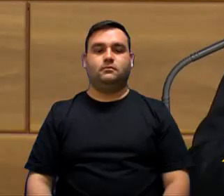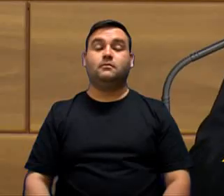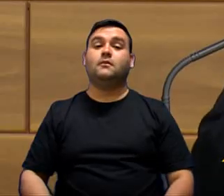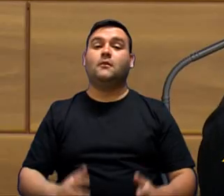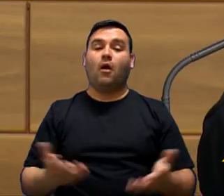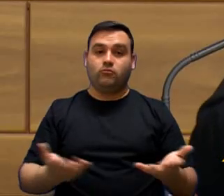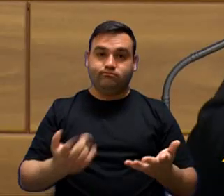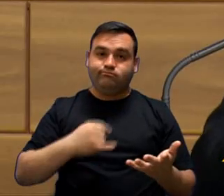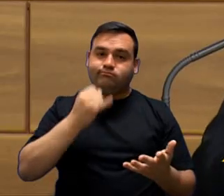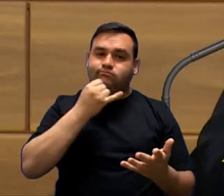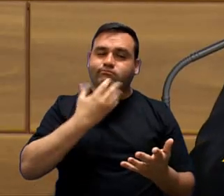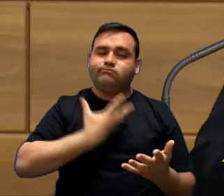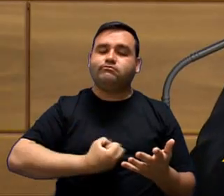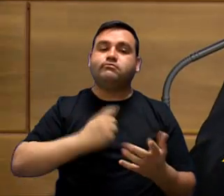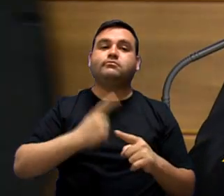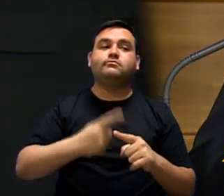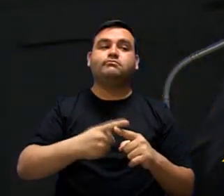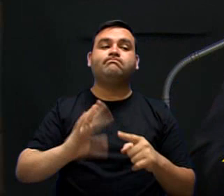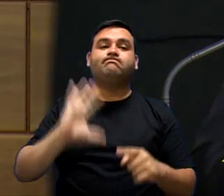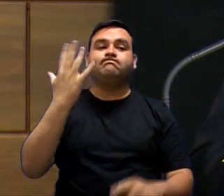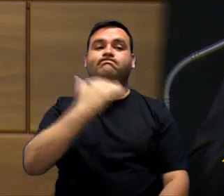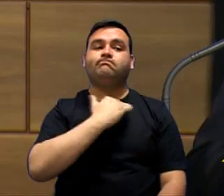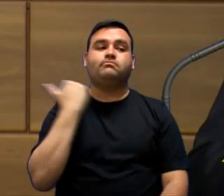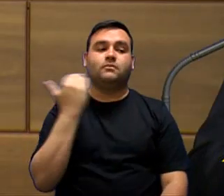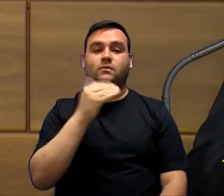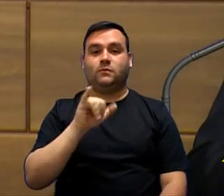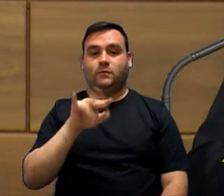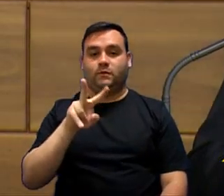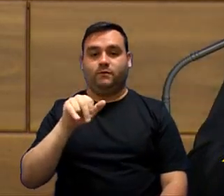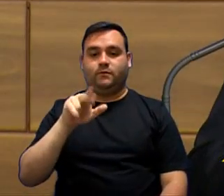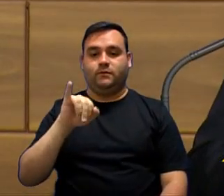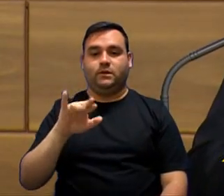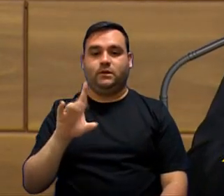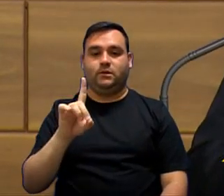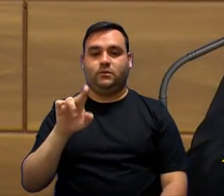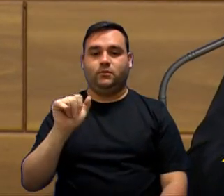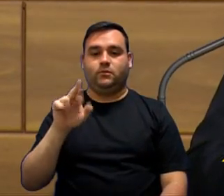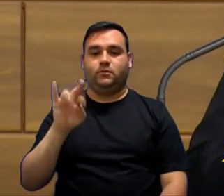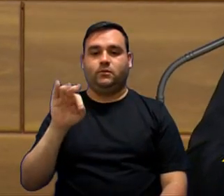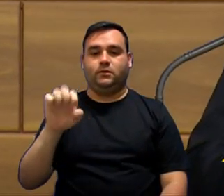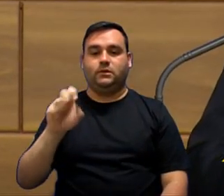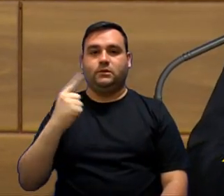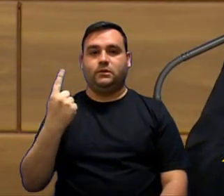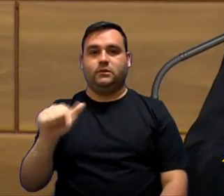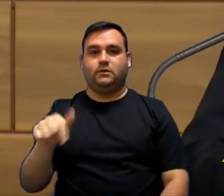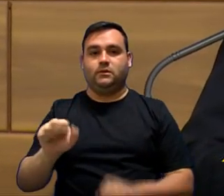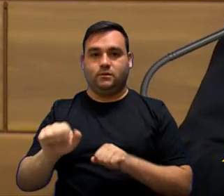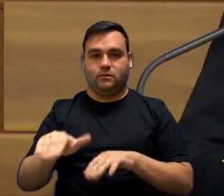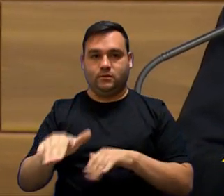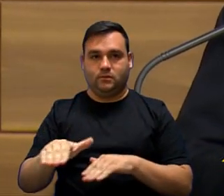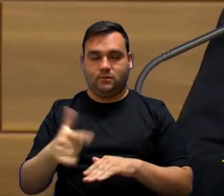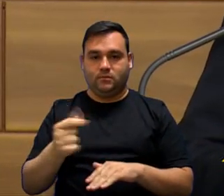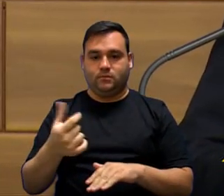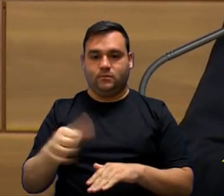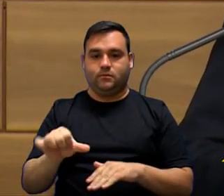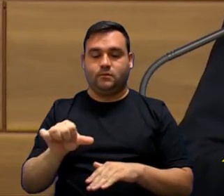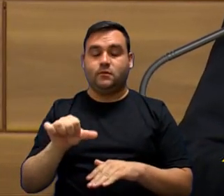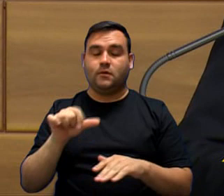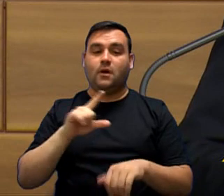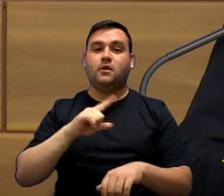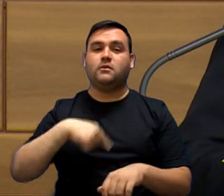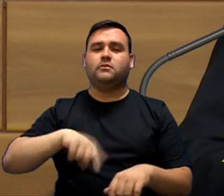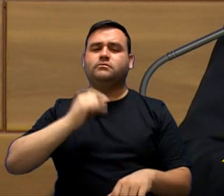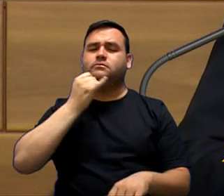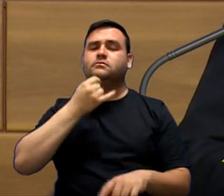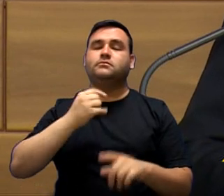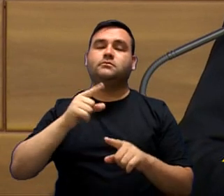Voto de profundo pesar pelo falecimento de Ivani Duarte, no dia 17 de setembro de 2019. Quem faz esse voto de